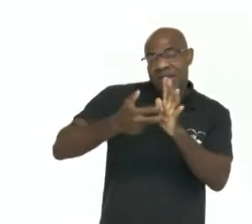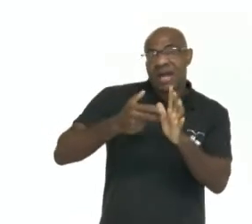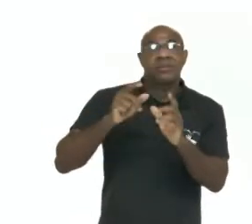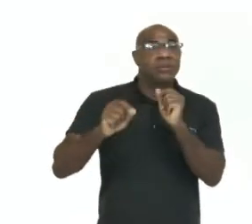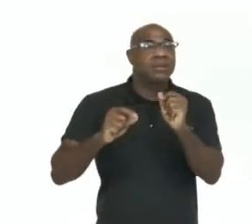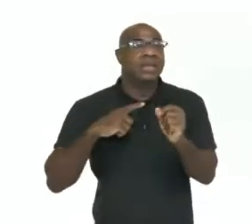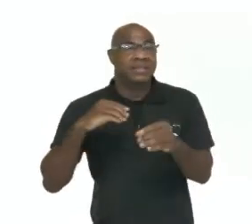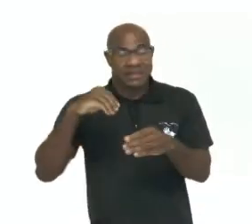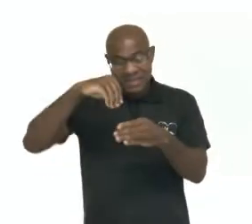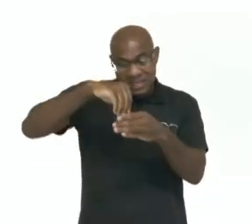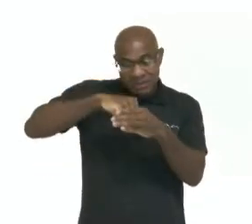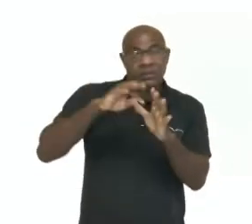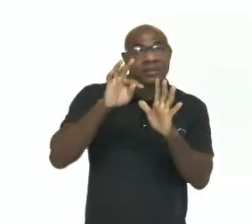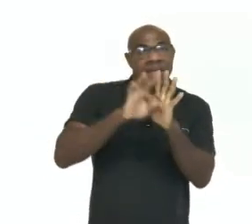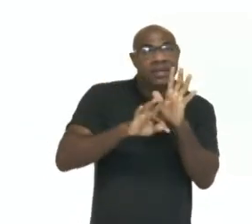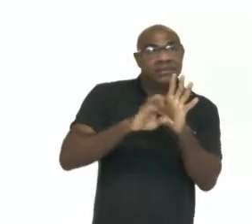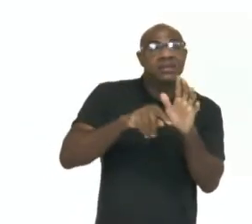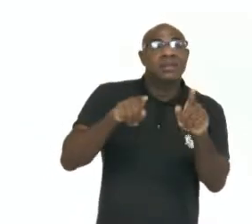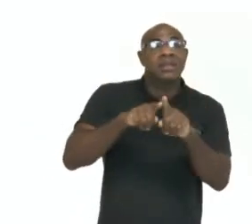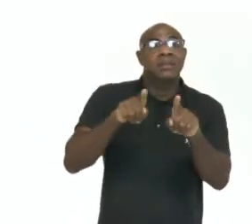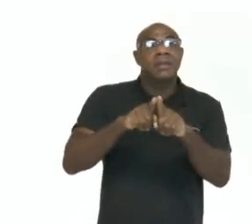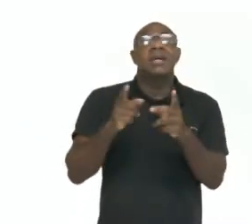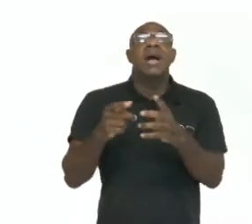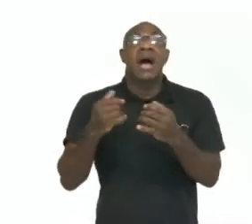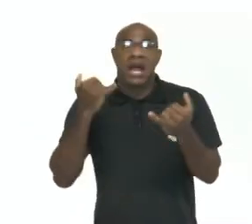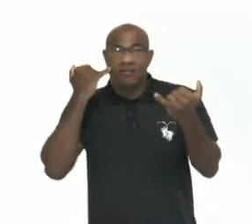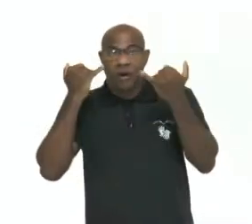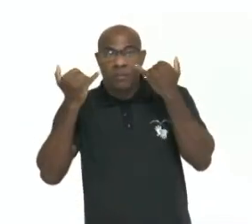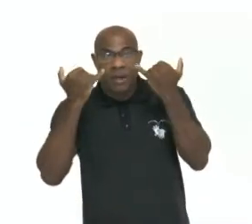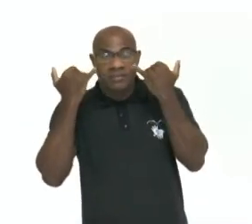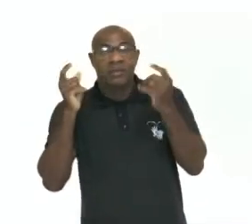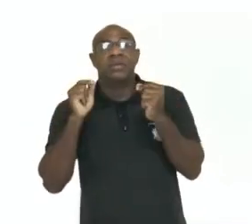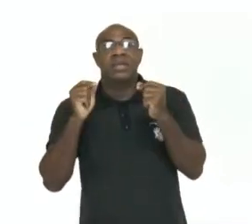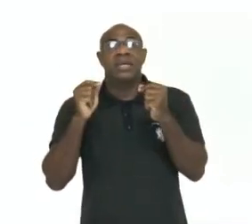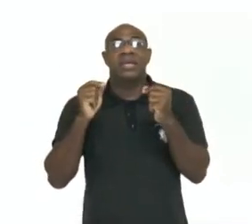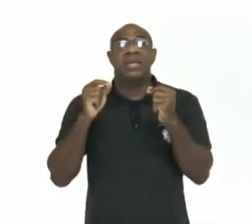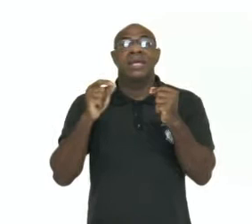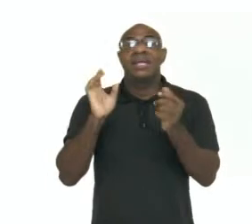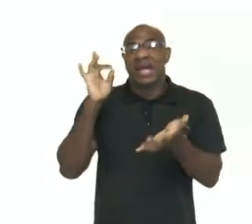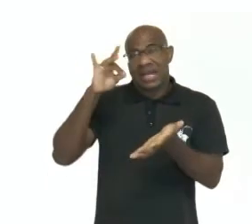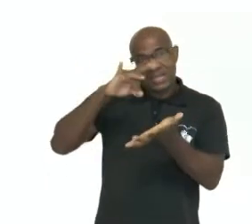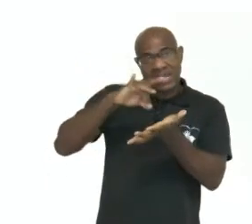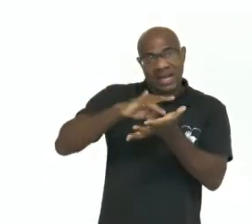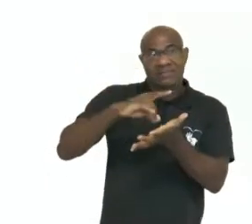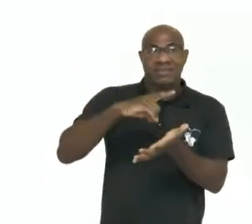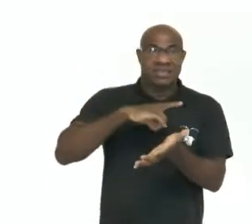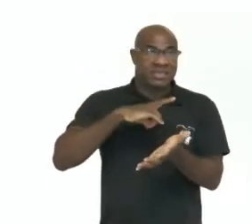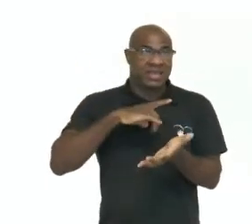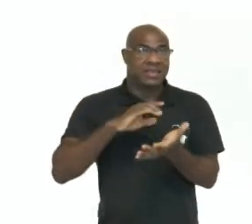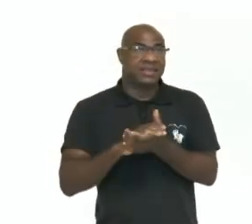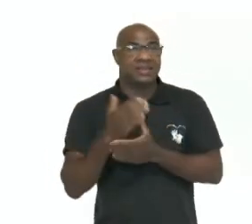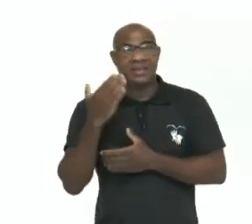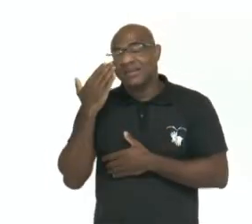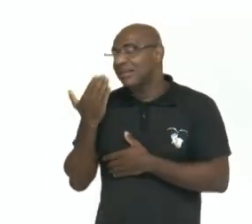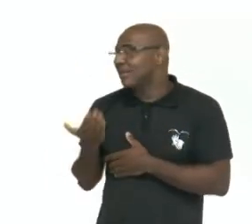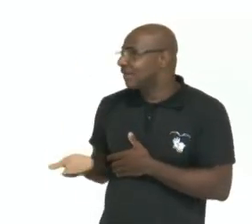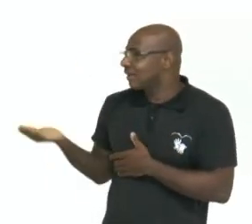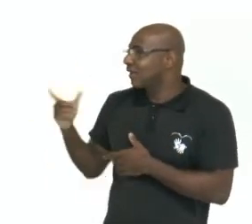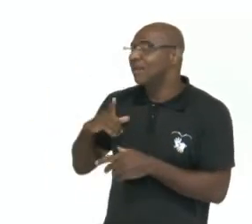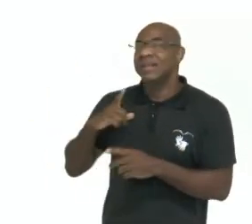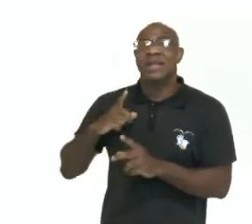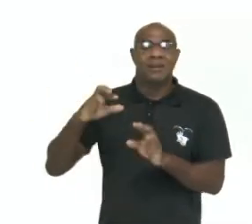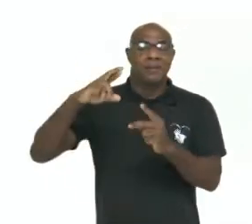no texto e os dados da realidade que o cercam. Um exemplo disso é afirmar que o Museu